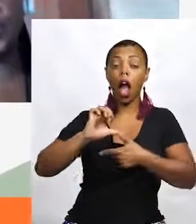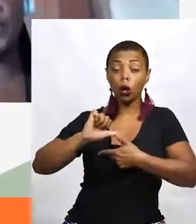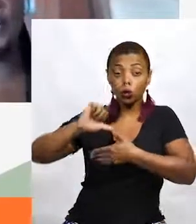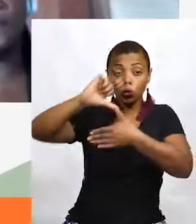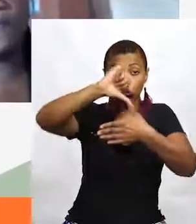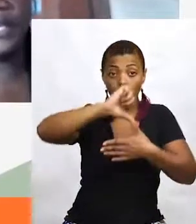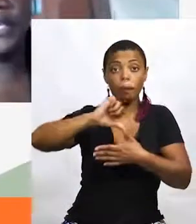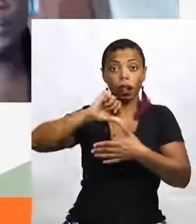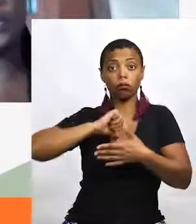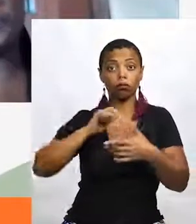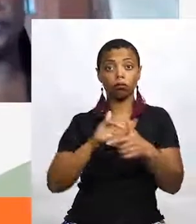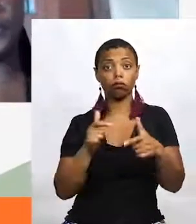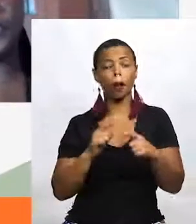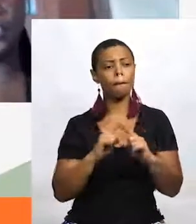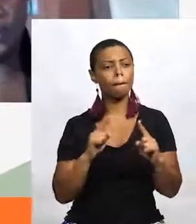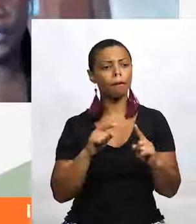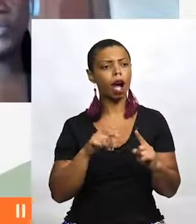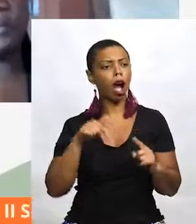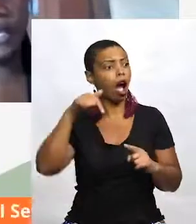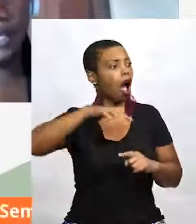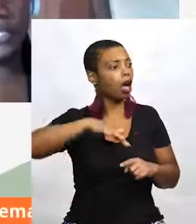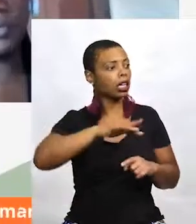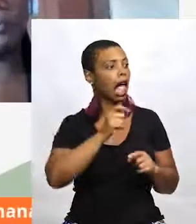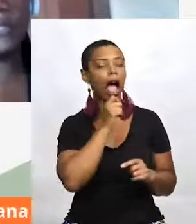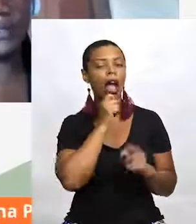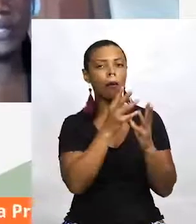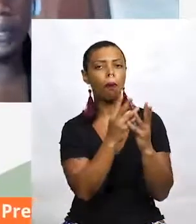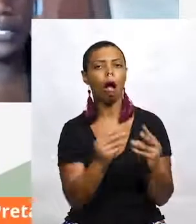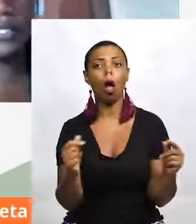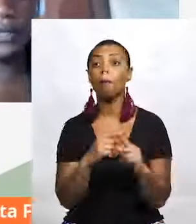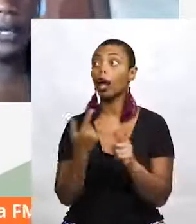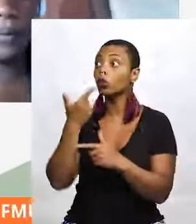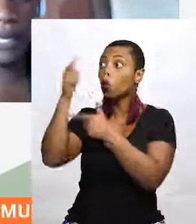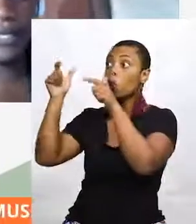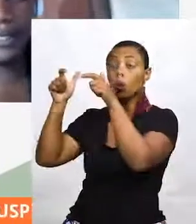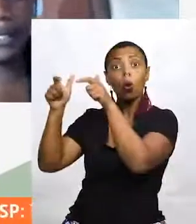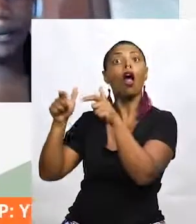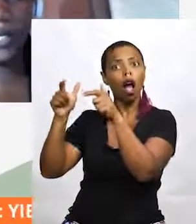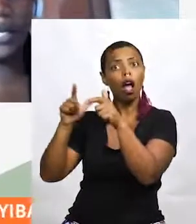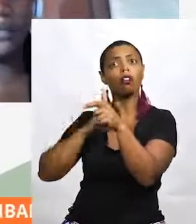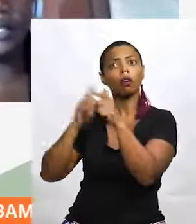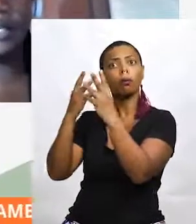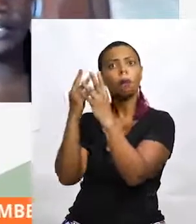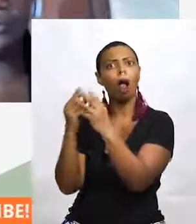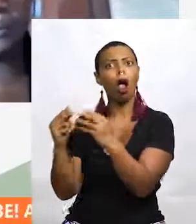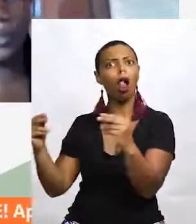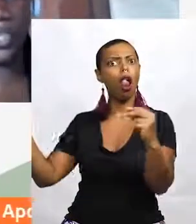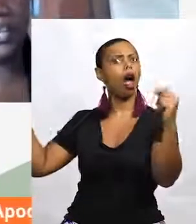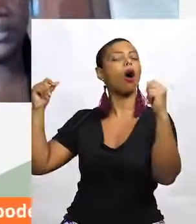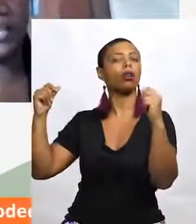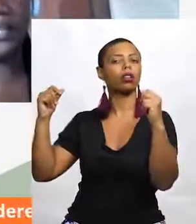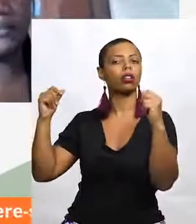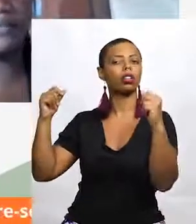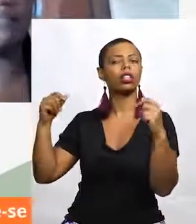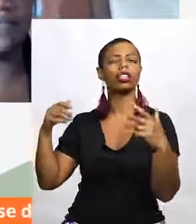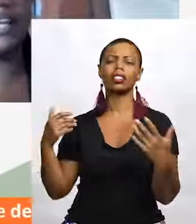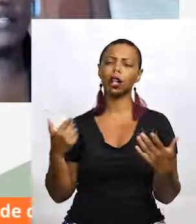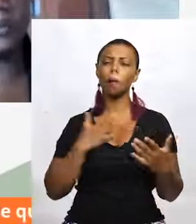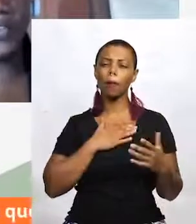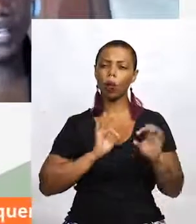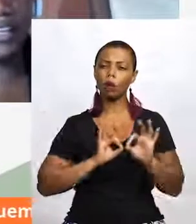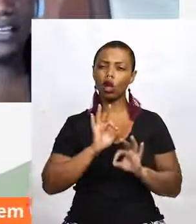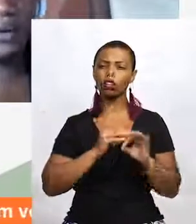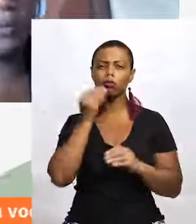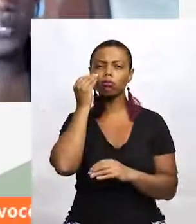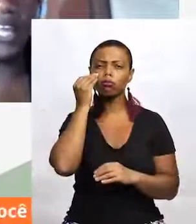não causou extinção. E outras províncias de tamanho semelhante, composição semelhante, parecem ter causado. Então, o meu projeto é